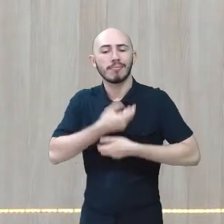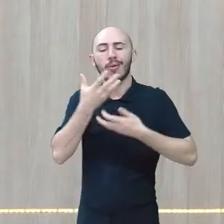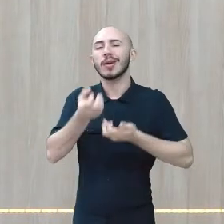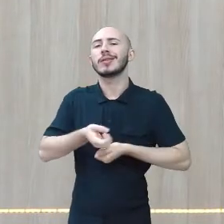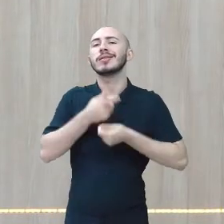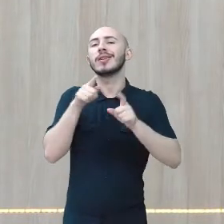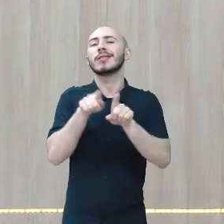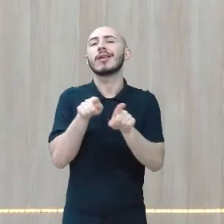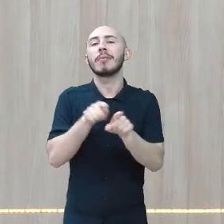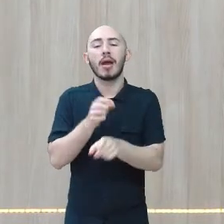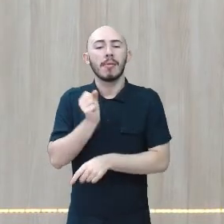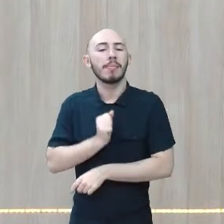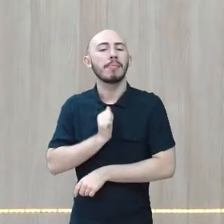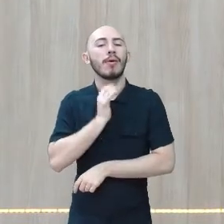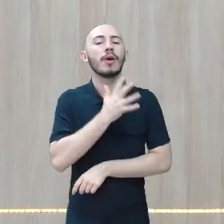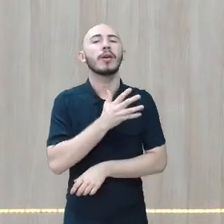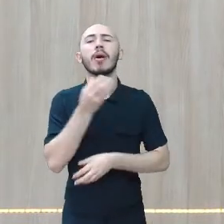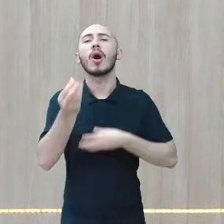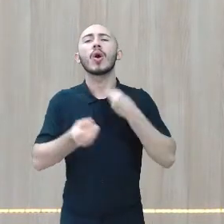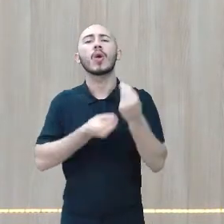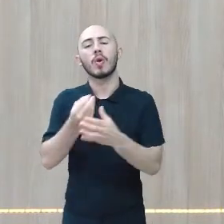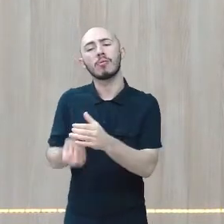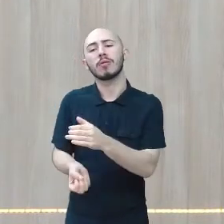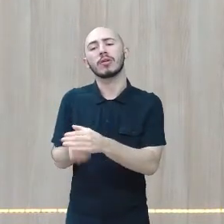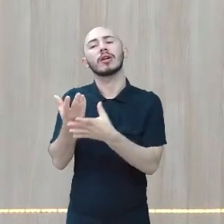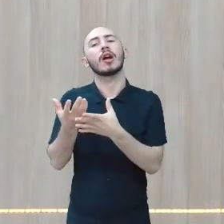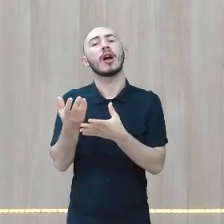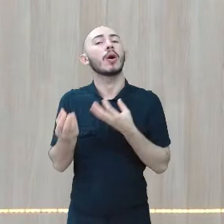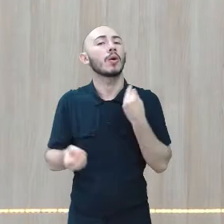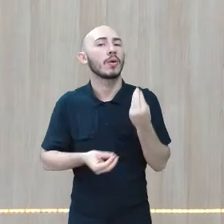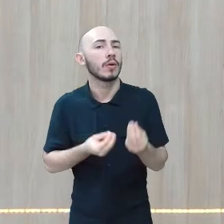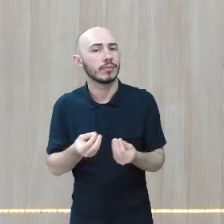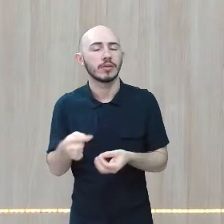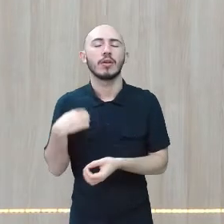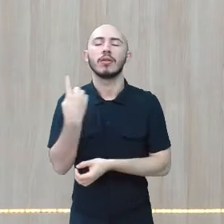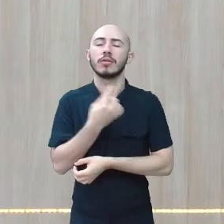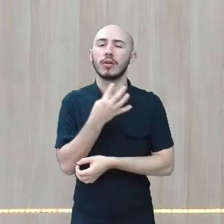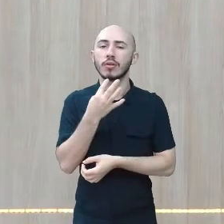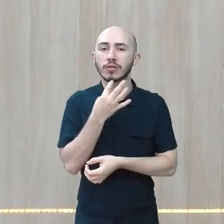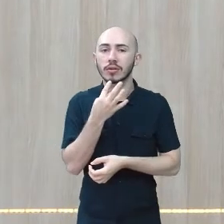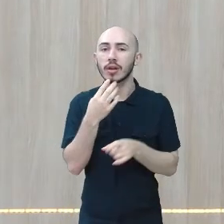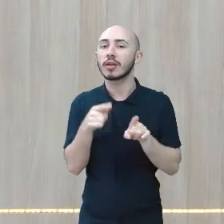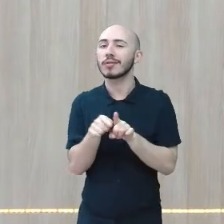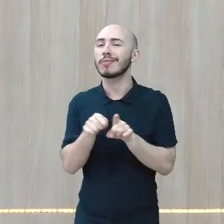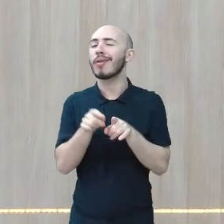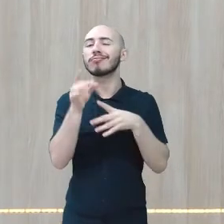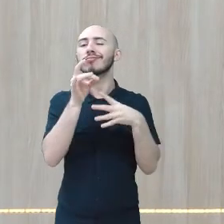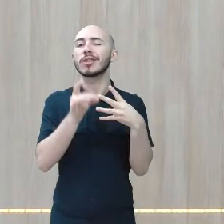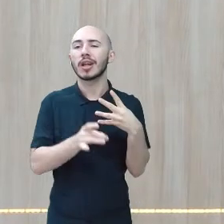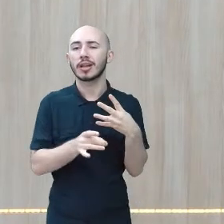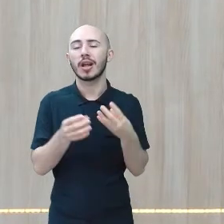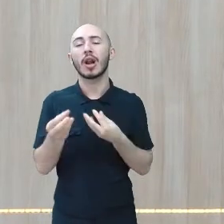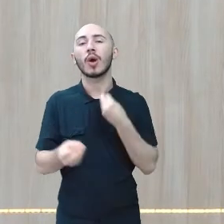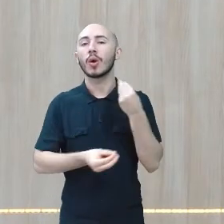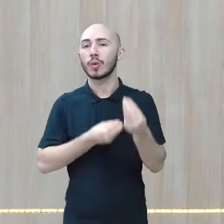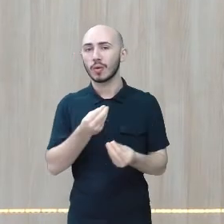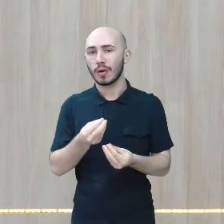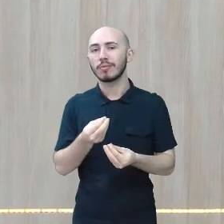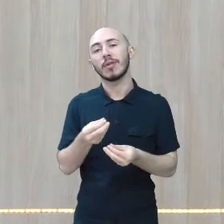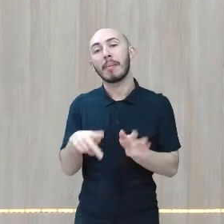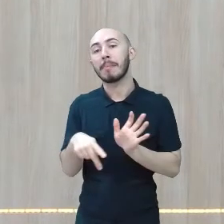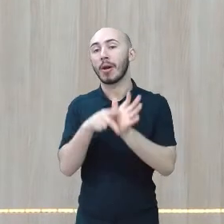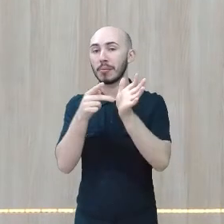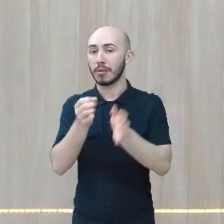poema? Eu falei, não é um pouquinho, mas iremos conhecer mais esses detalhes do